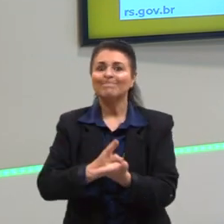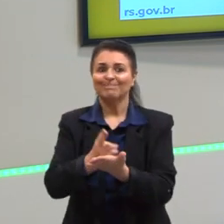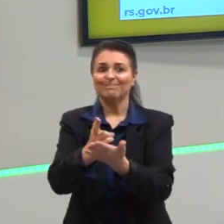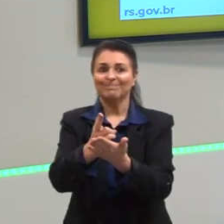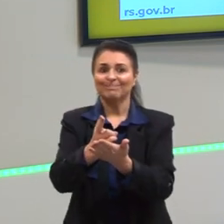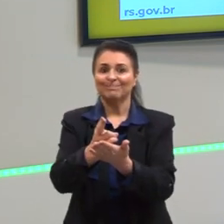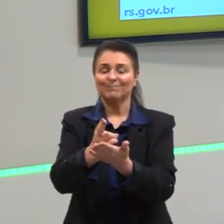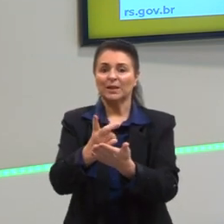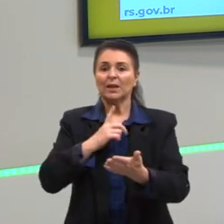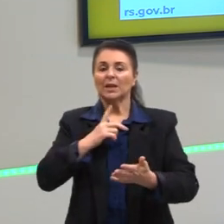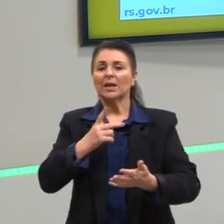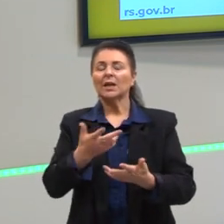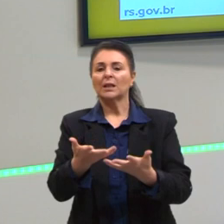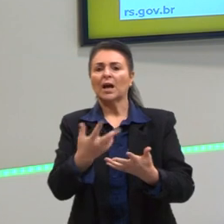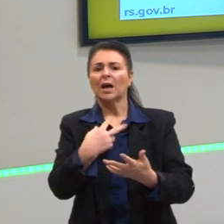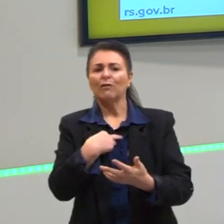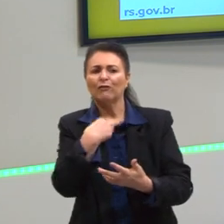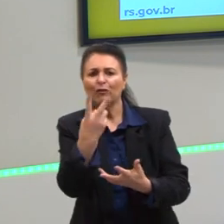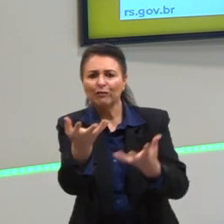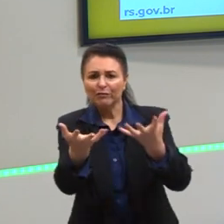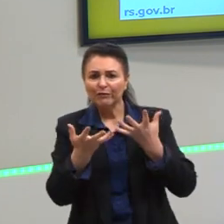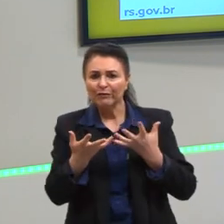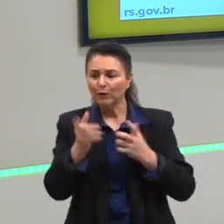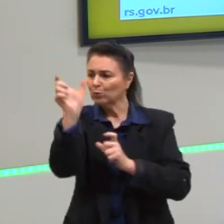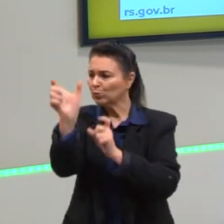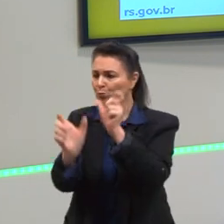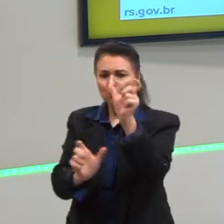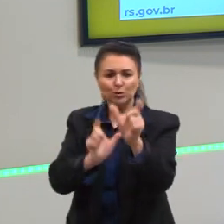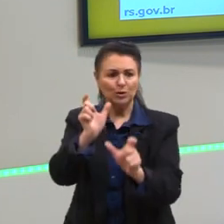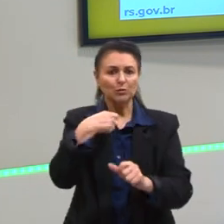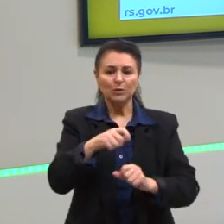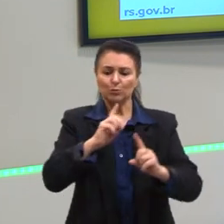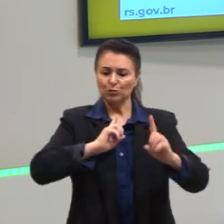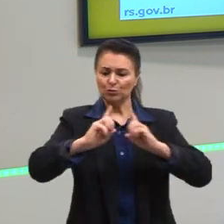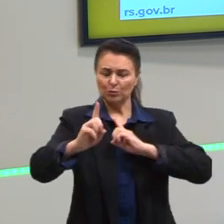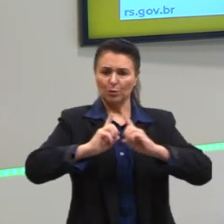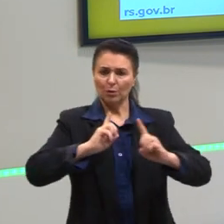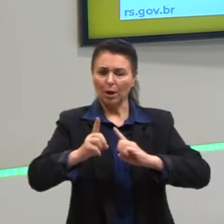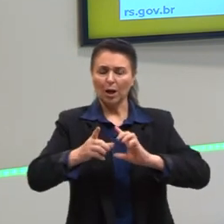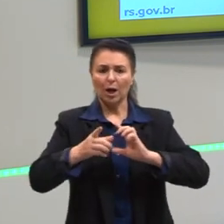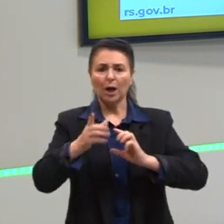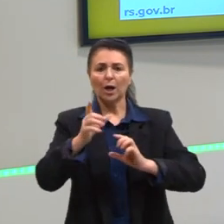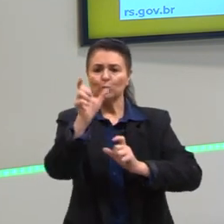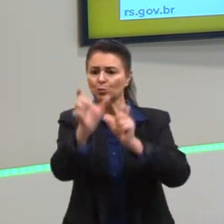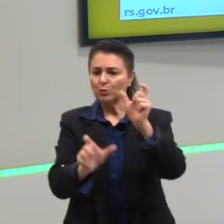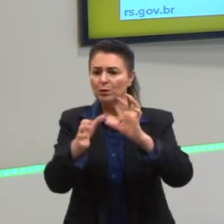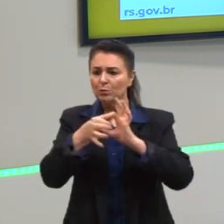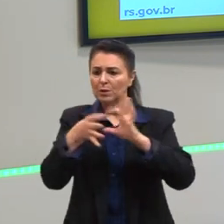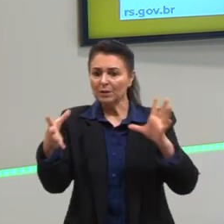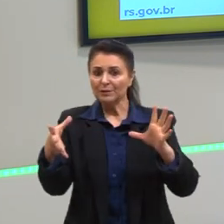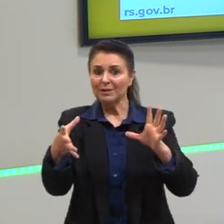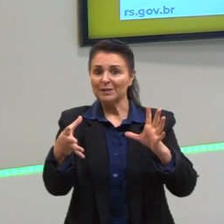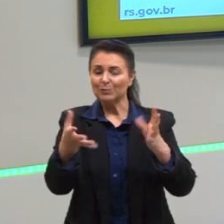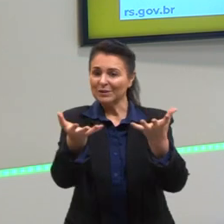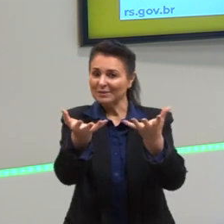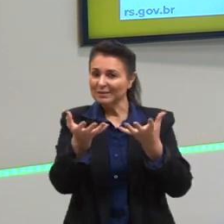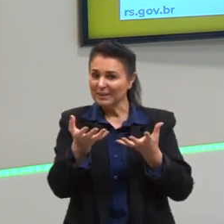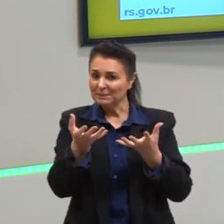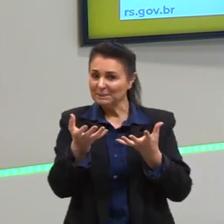E aí ele fala na vontade dos sujeitos todos os sujeitos devem ter lugar todos os sujeitos são livres baseado na vontade né